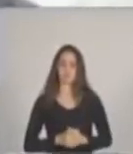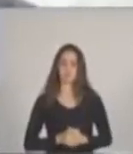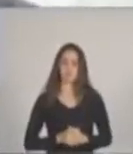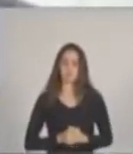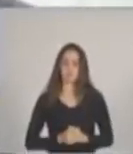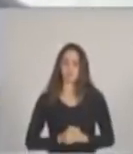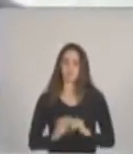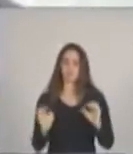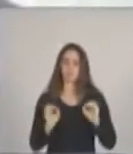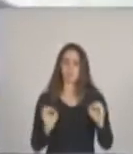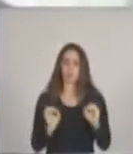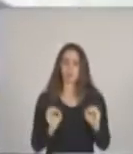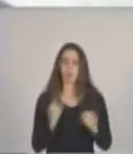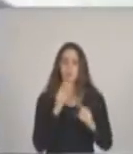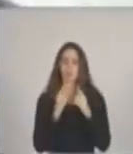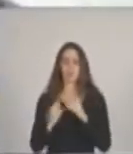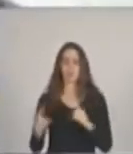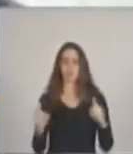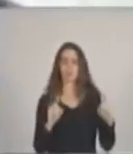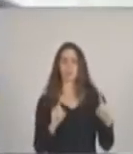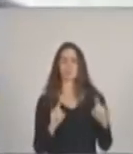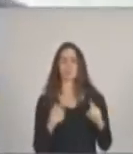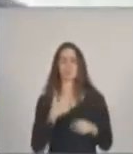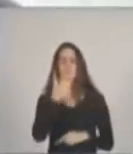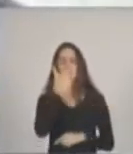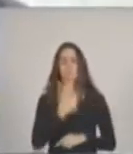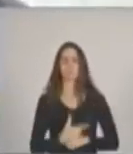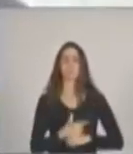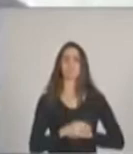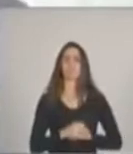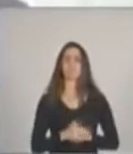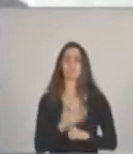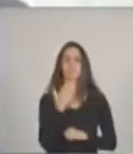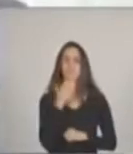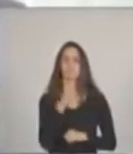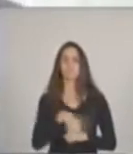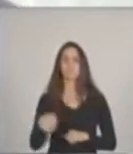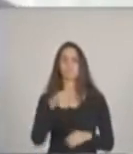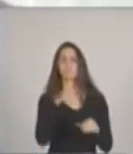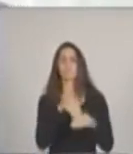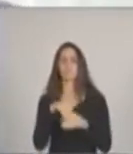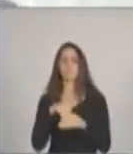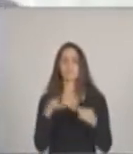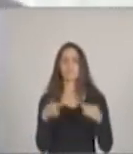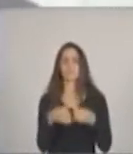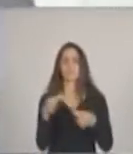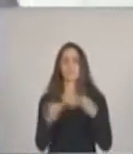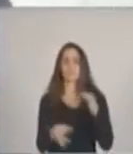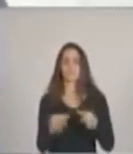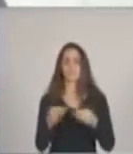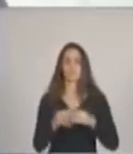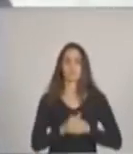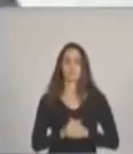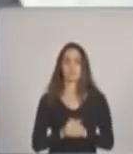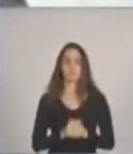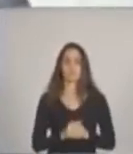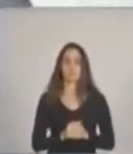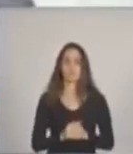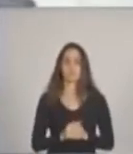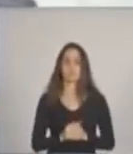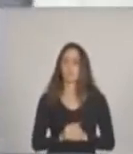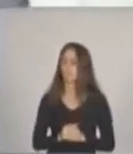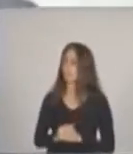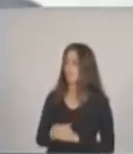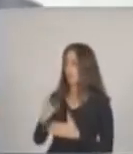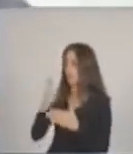Não havendo quem queira discutir, eu vou pedir os votos aqui da Comissão de Justiça. Relator, pode deixar que eu faço,